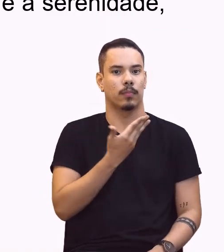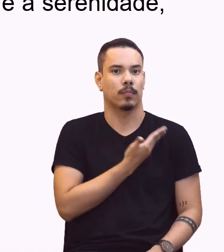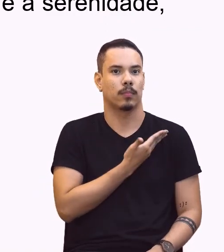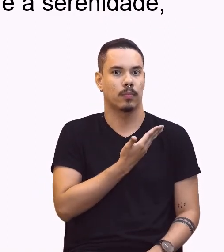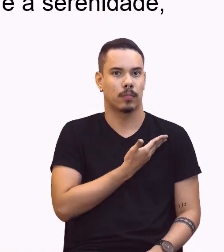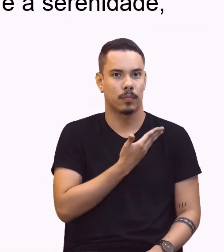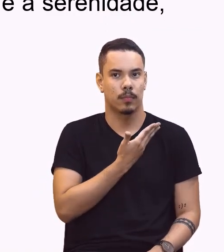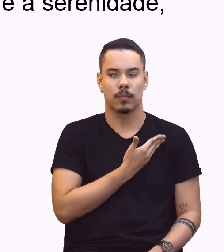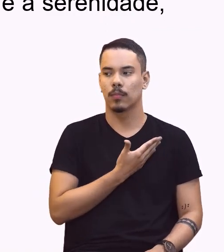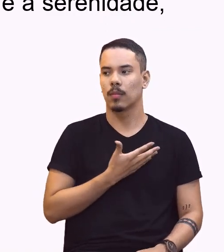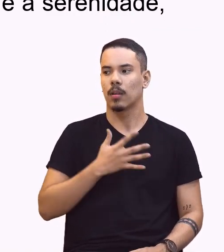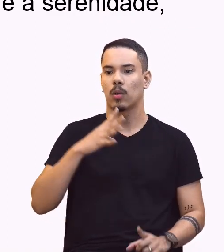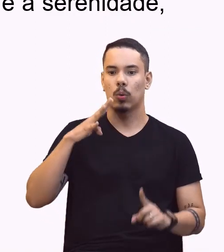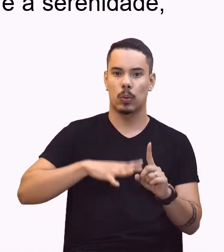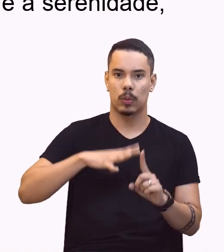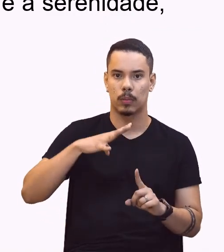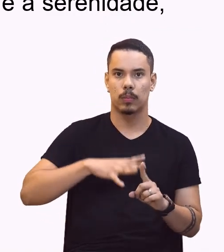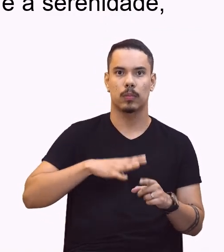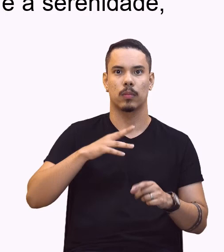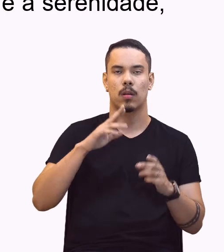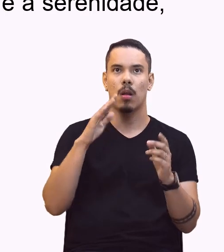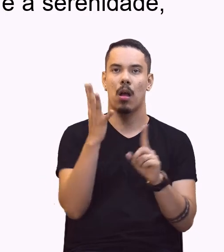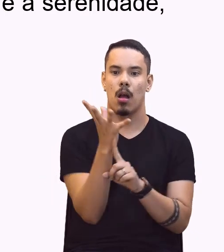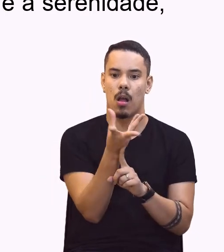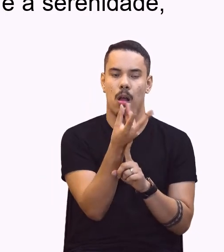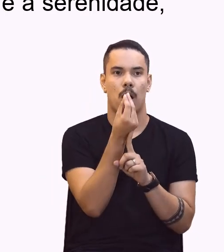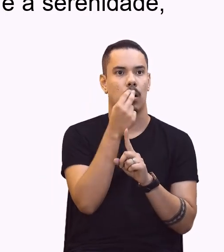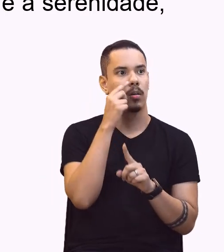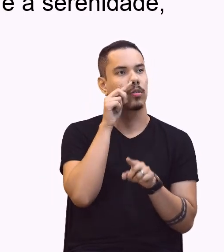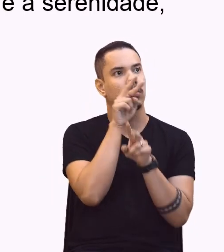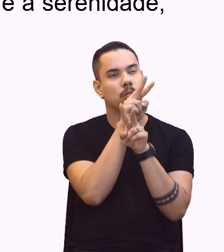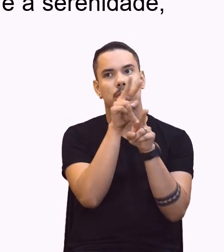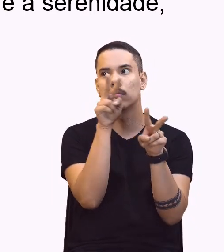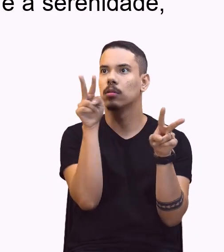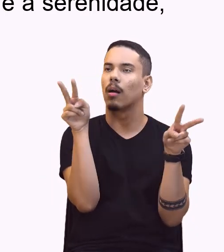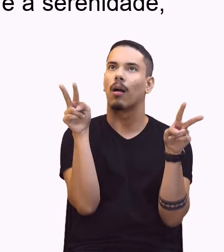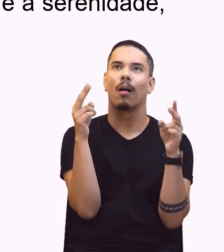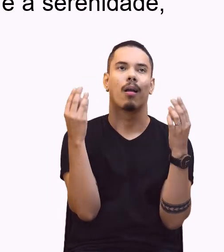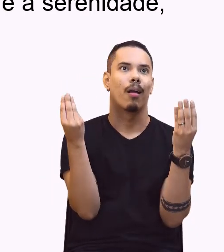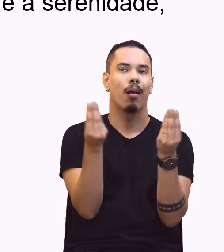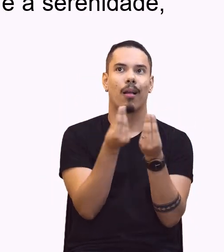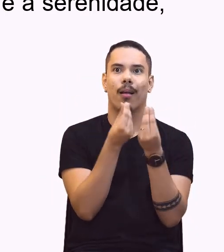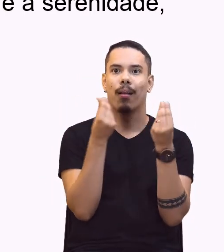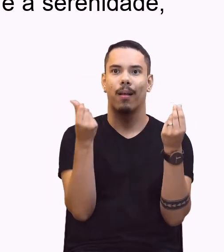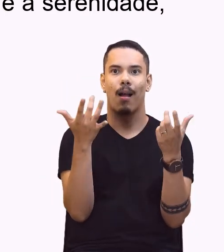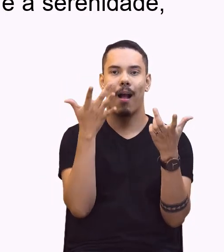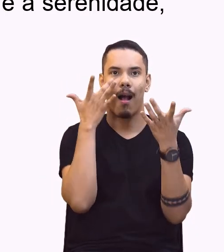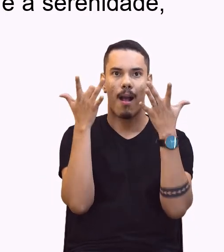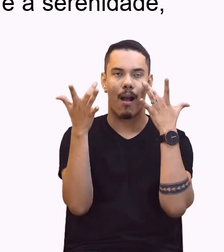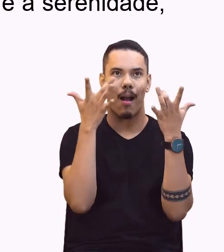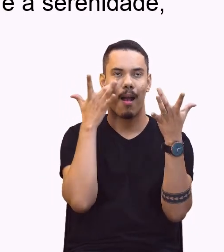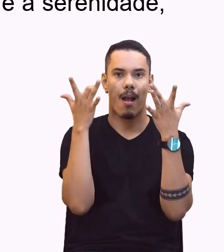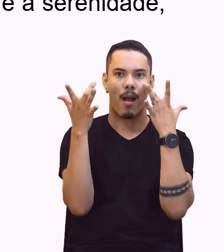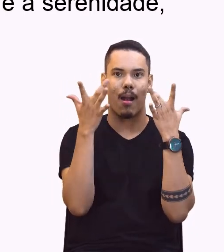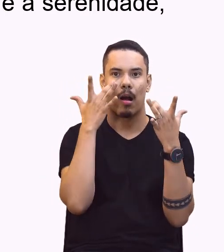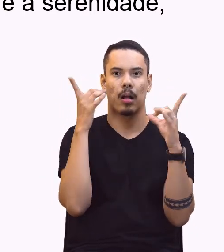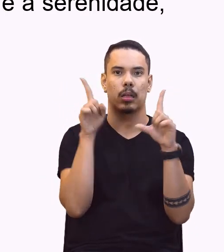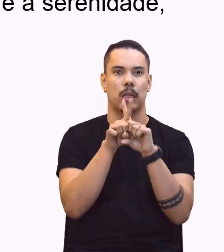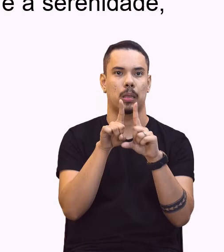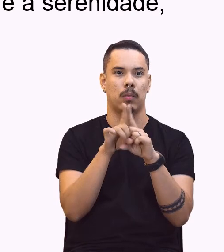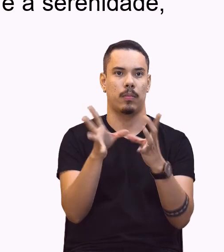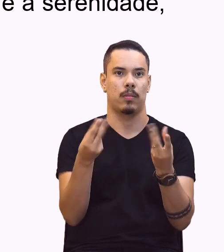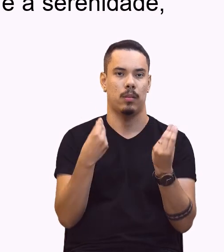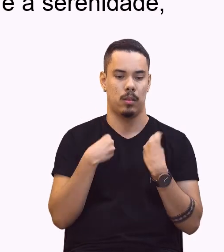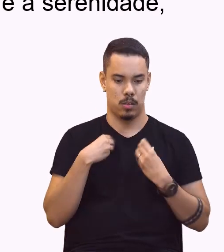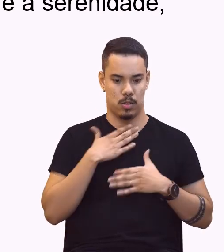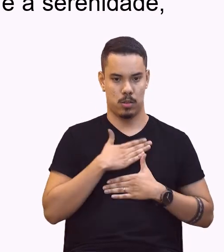a contemplação de uma obra de arte, elas poderiam ser agradáveis, poderiam nos provocar um sentimento de